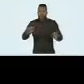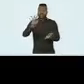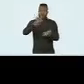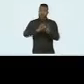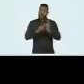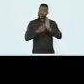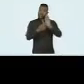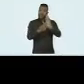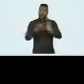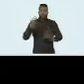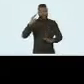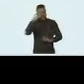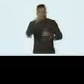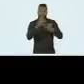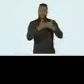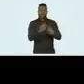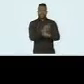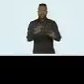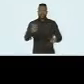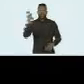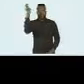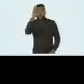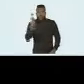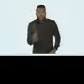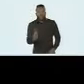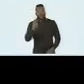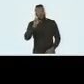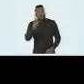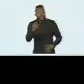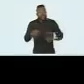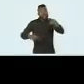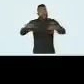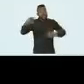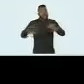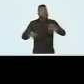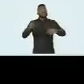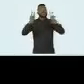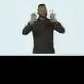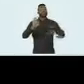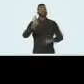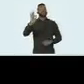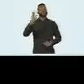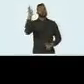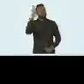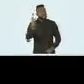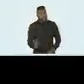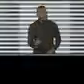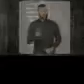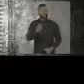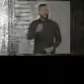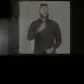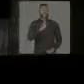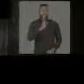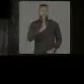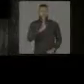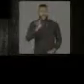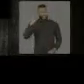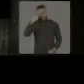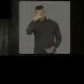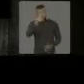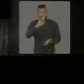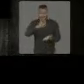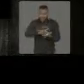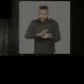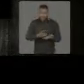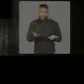estabelecida. Bolsonaro não se esconda. O Brasil quer assistir um debate sobre o futuro do país. Você sabe